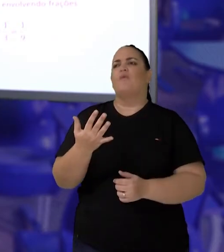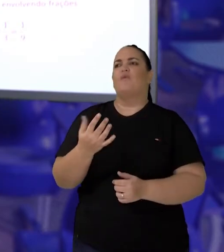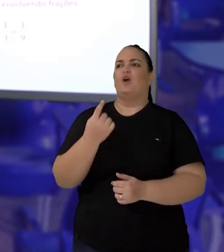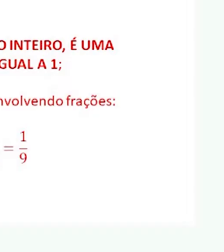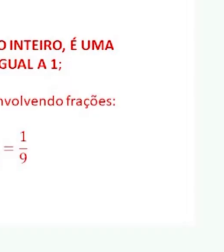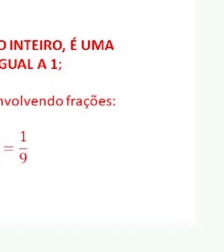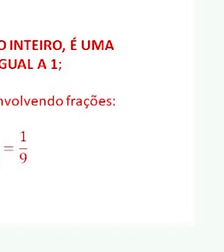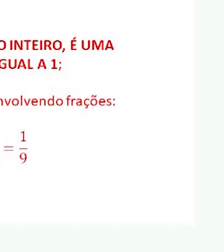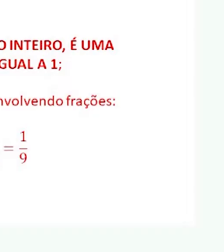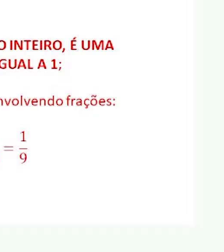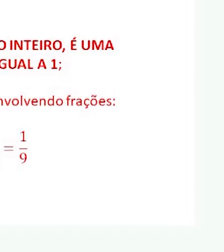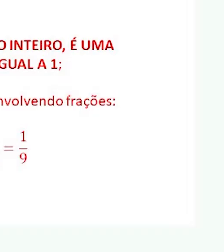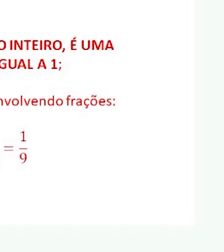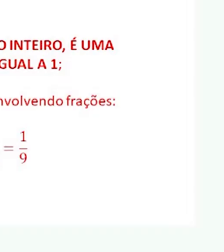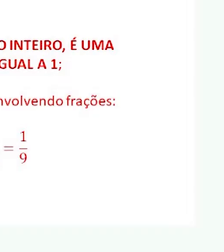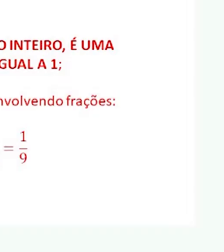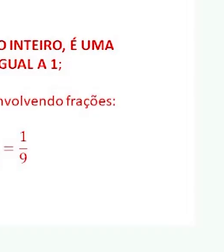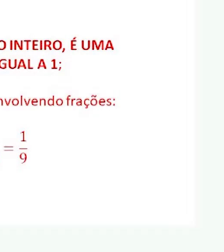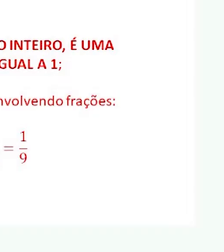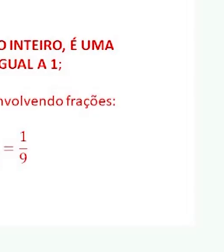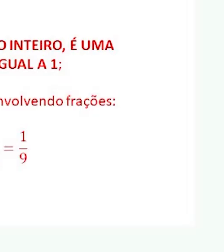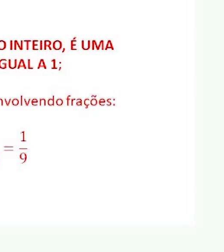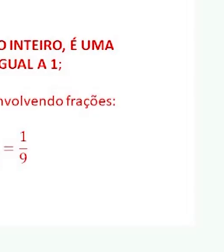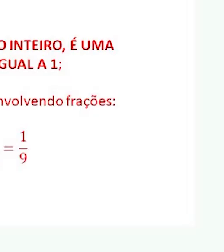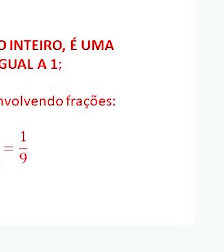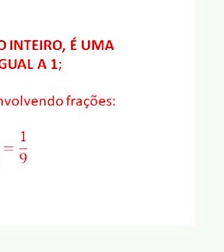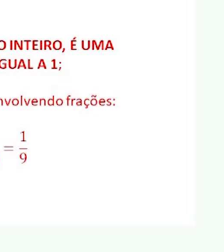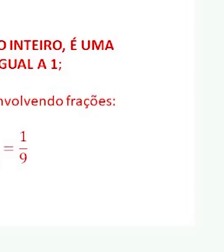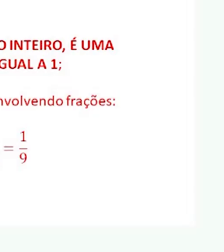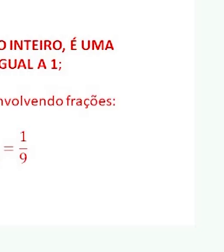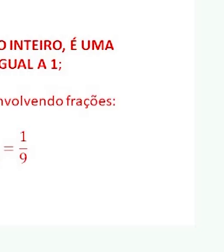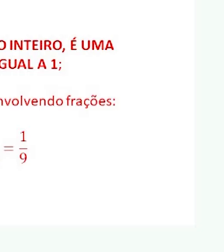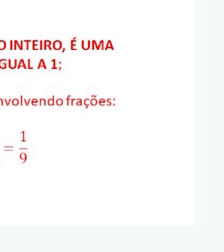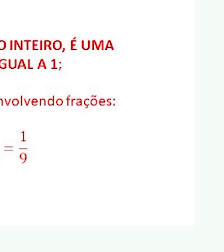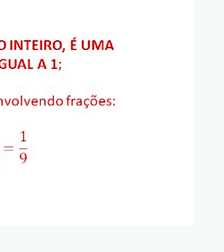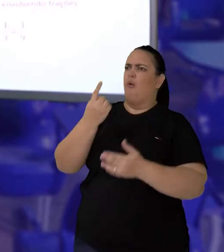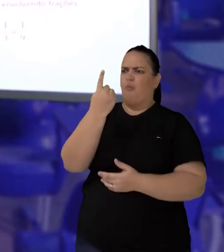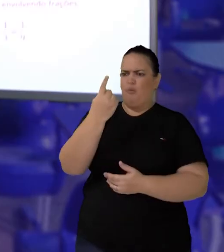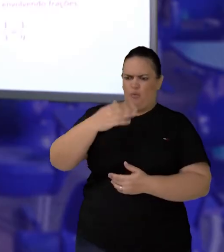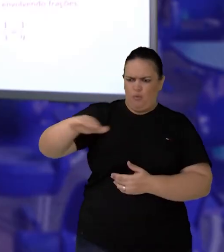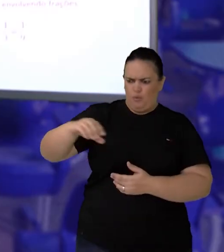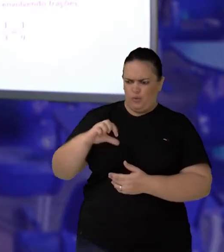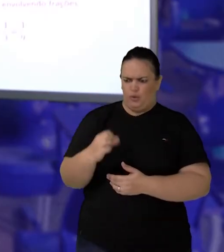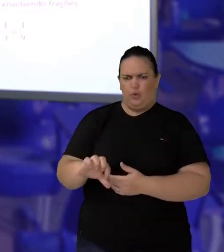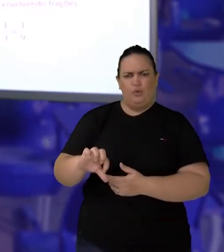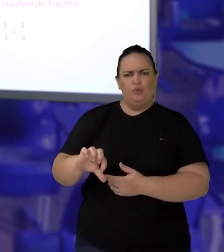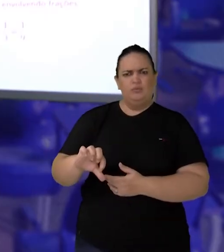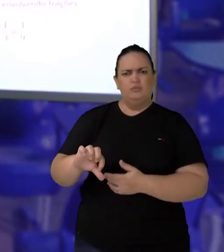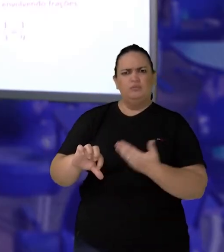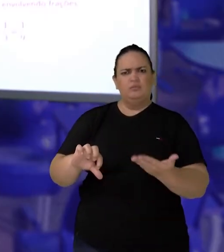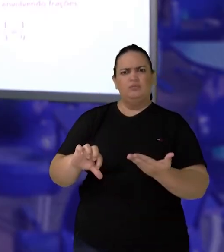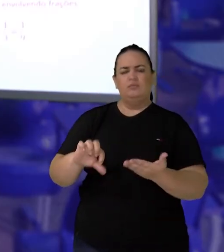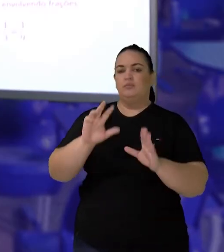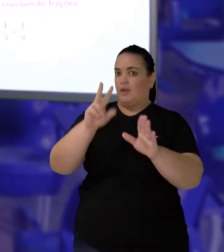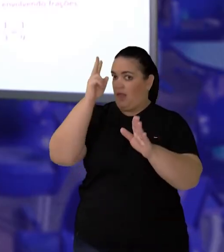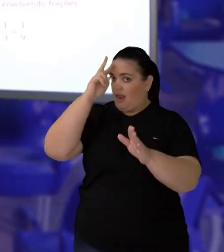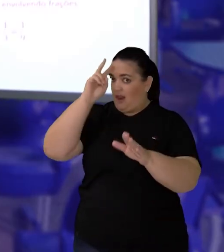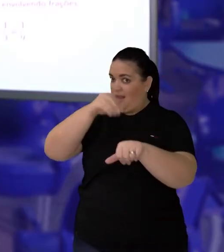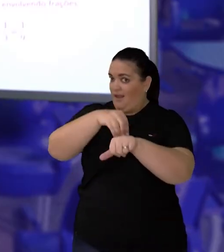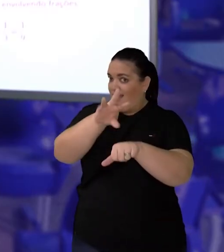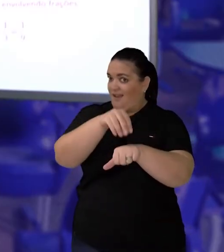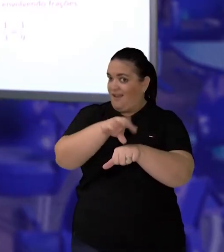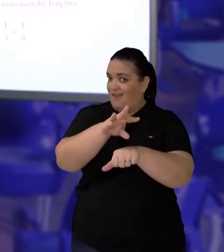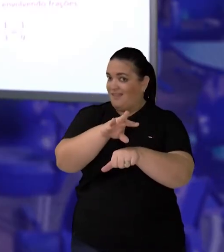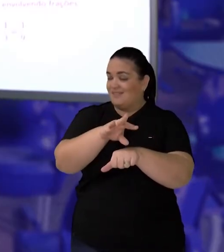o resultado de 1/9. Caraca, como assim, professor, 1/9? Outro lembrete bem importante, show de